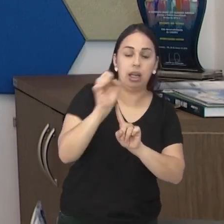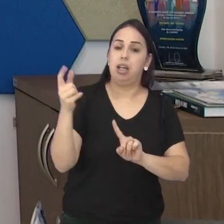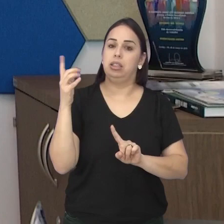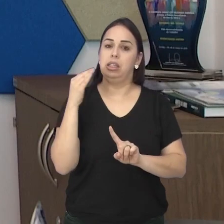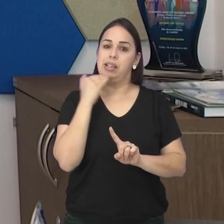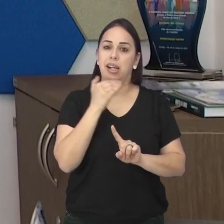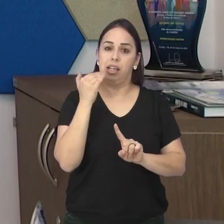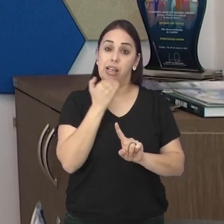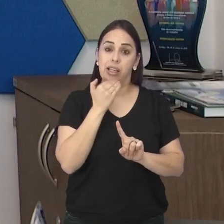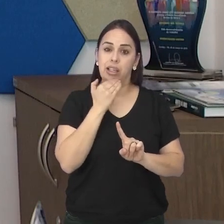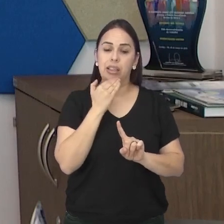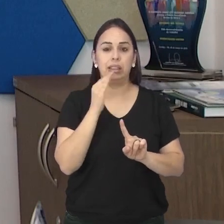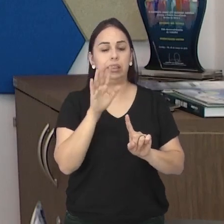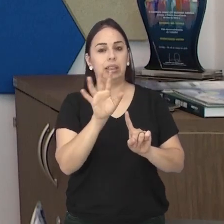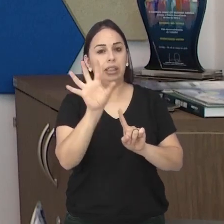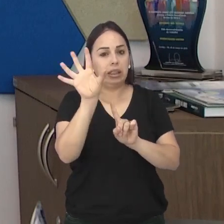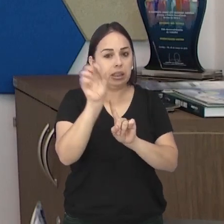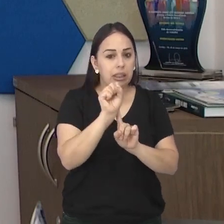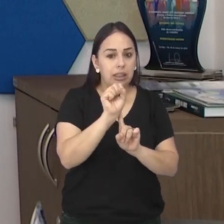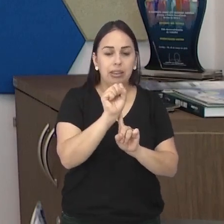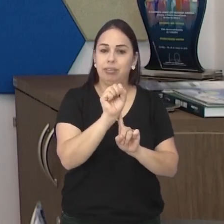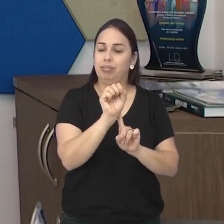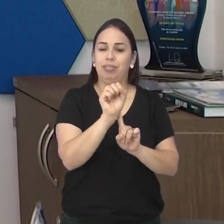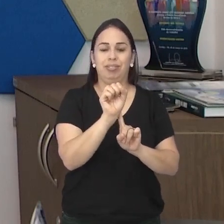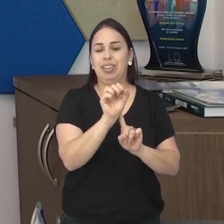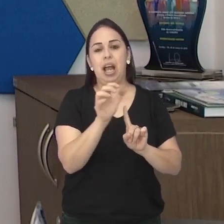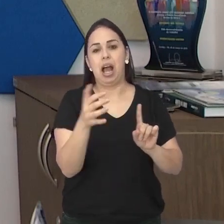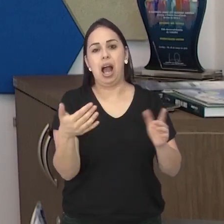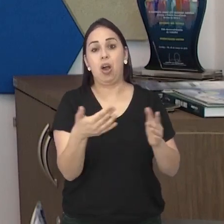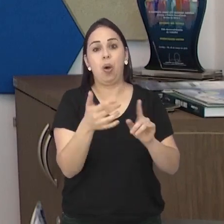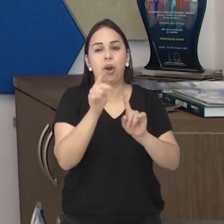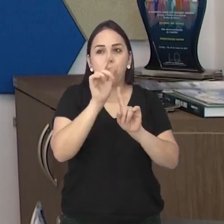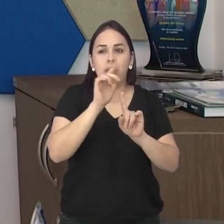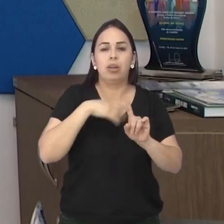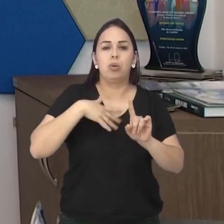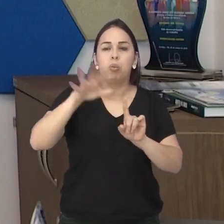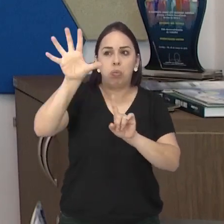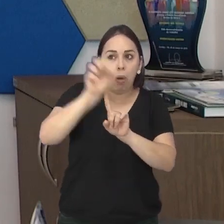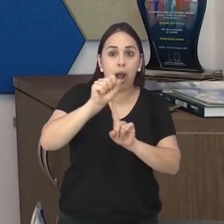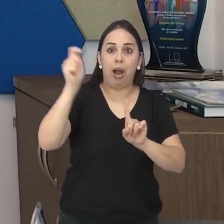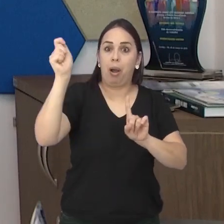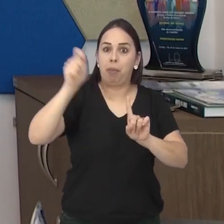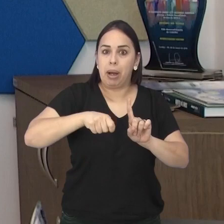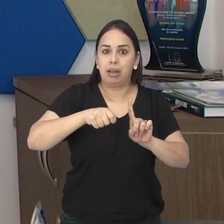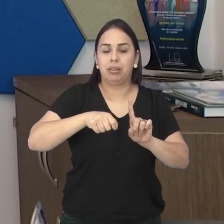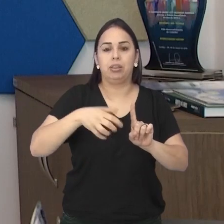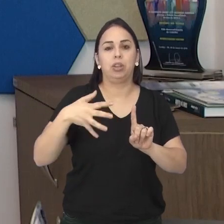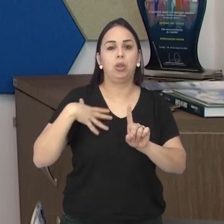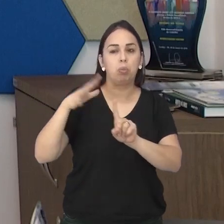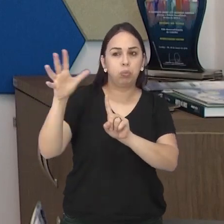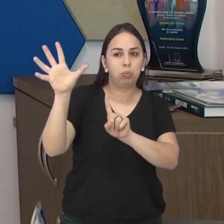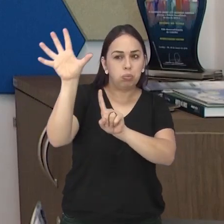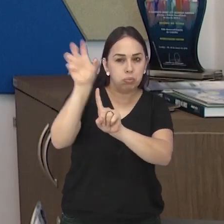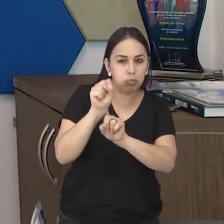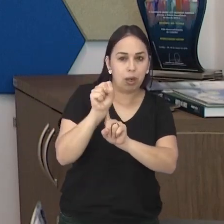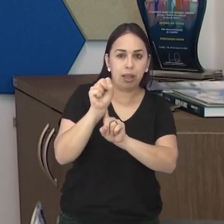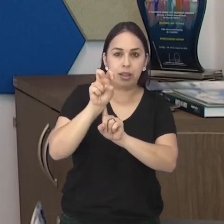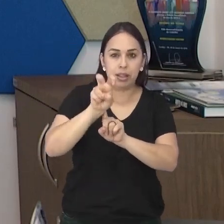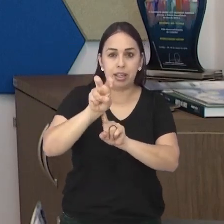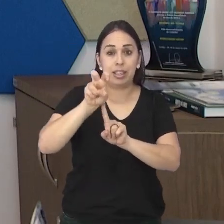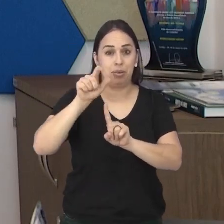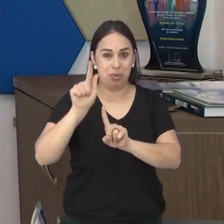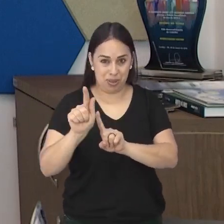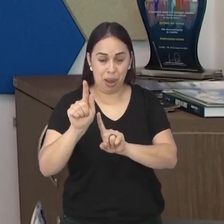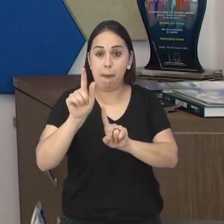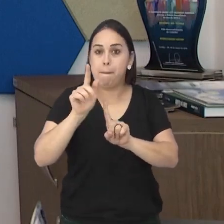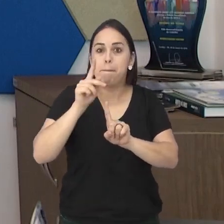parabólicas, então ele ainda estava sendo seguro, mas agora isso foi limpo. Então, a gente recebe o 3.5, que é o